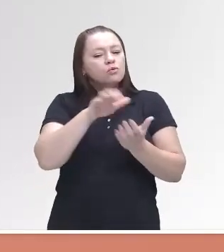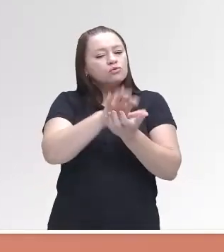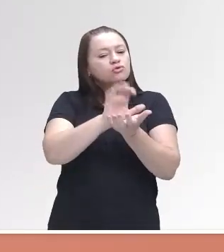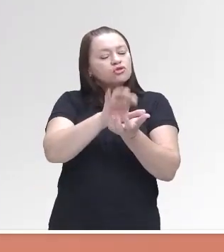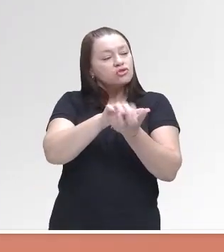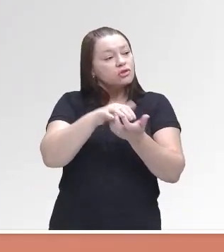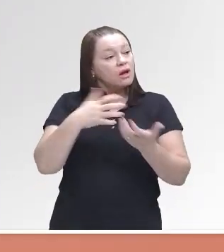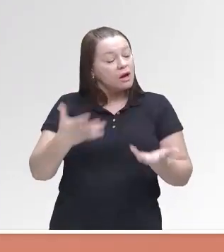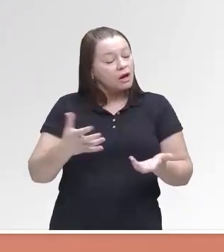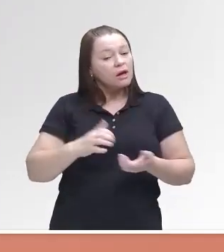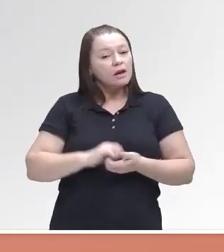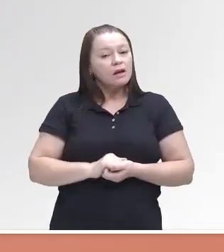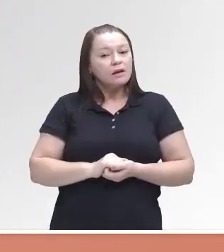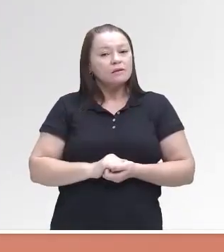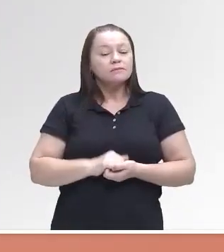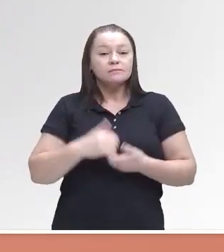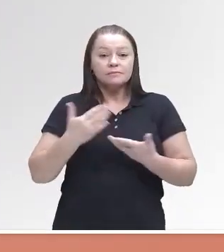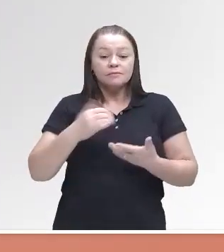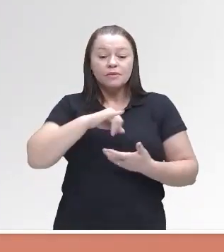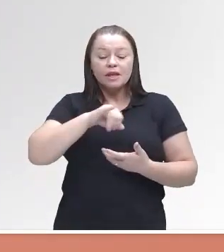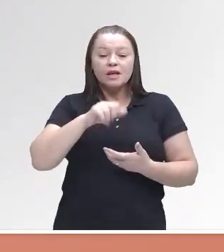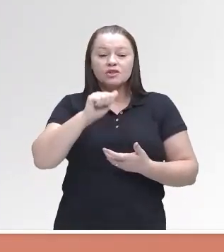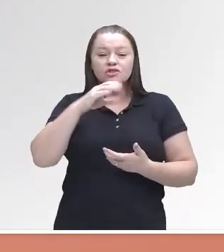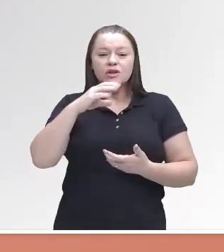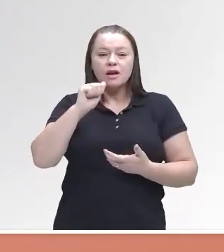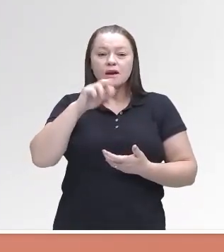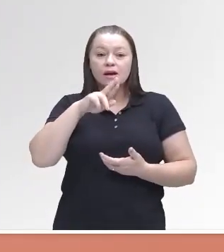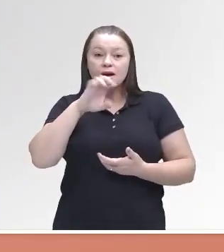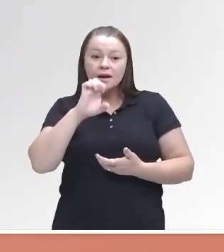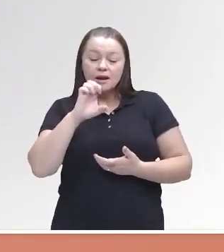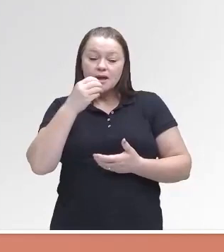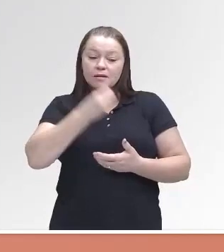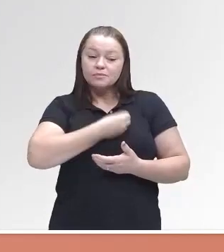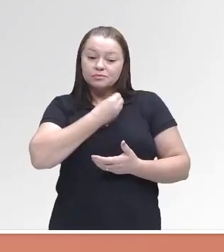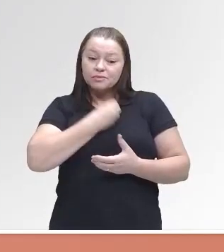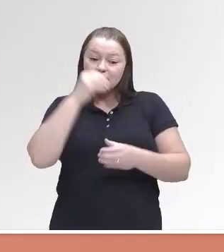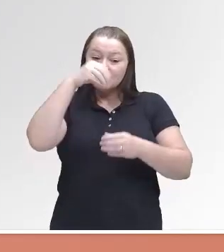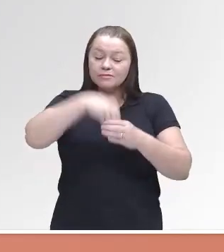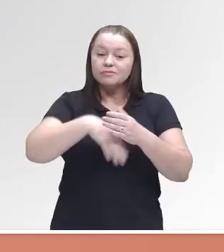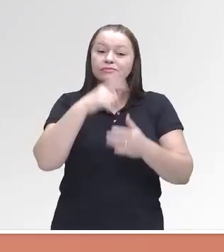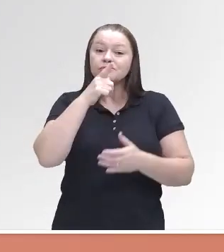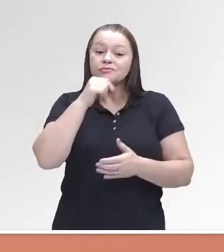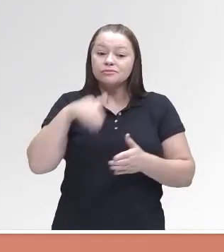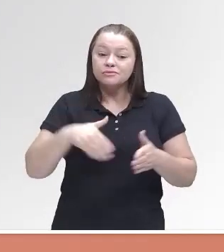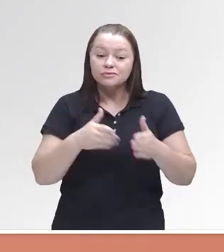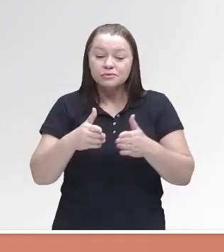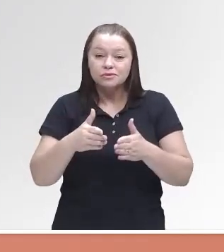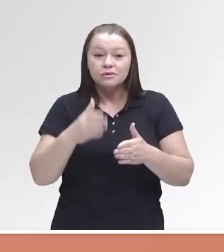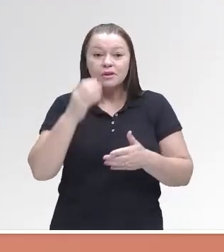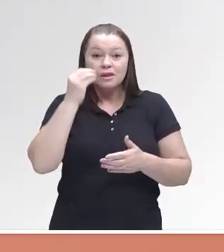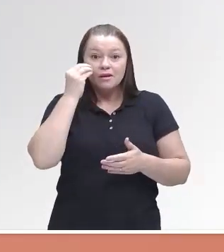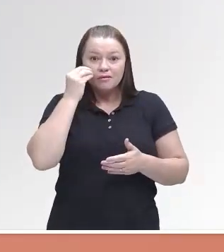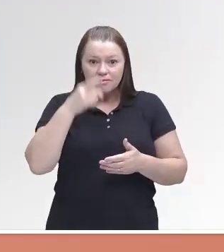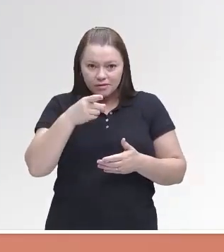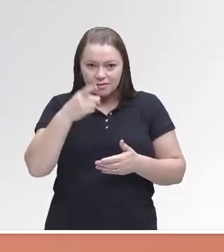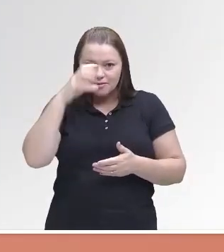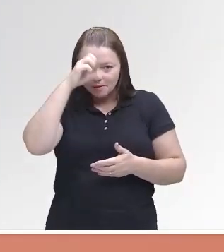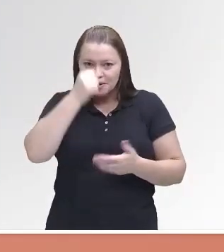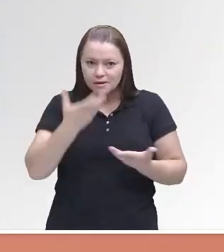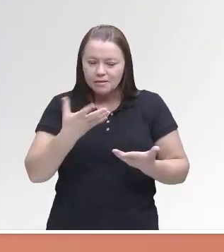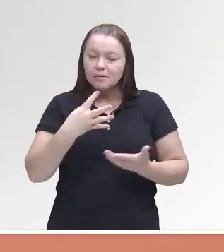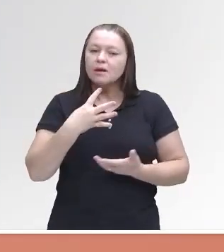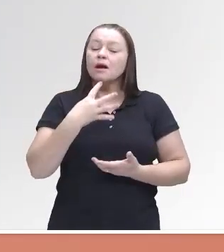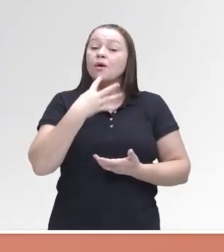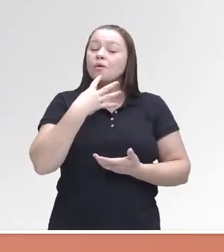do jacaré. Jacaré do rio, isso mesmo. Viram como vocês aprenderam? Conhecimento é bom, a gente